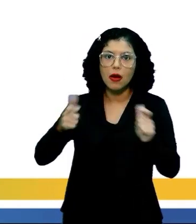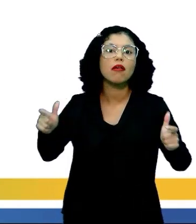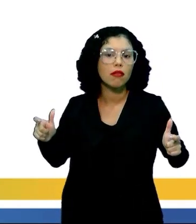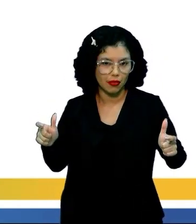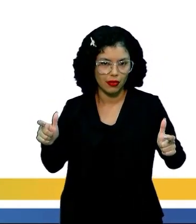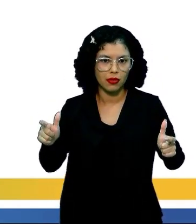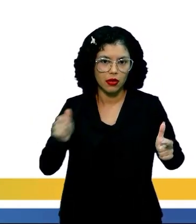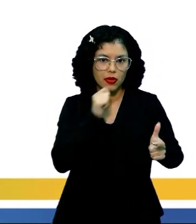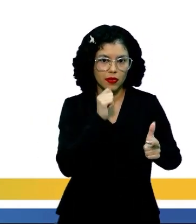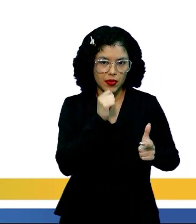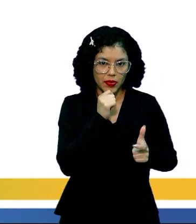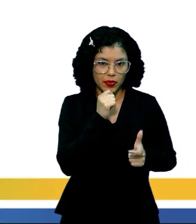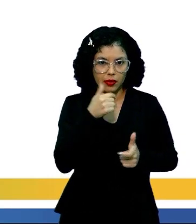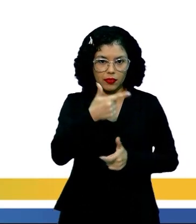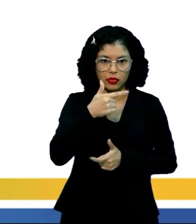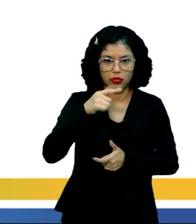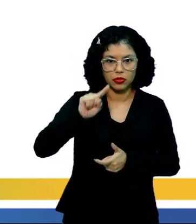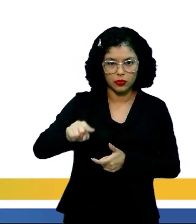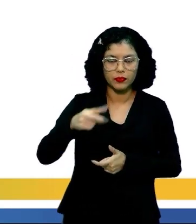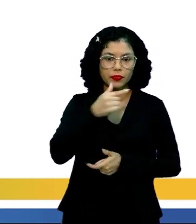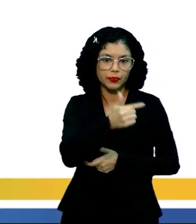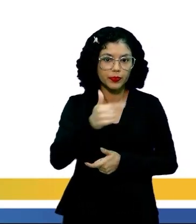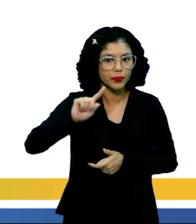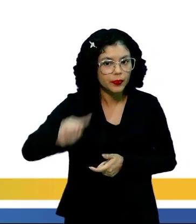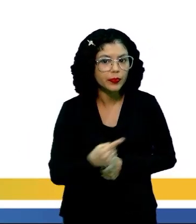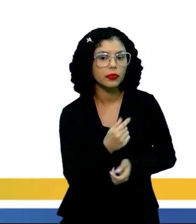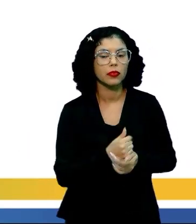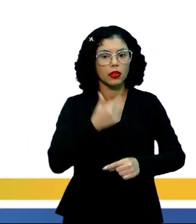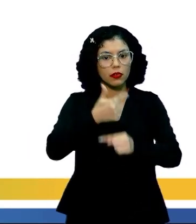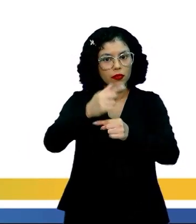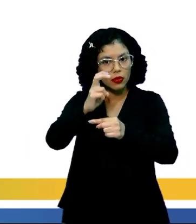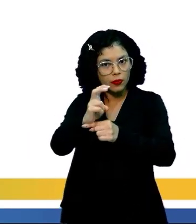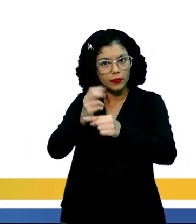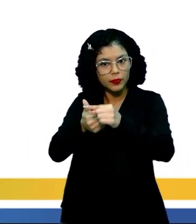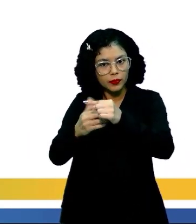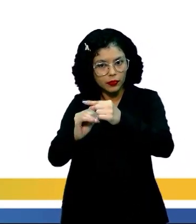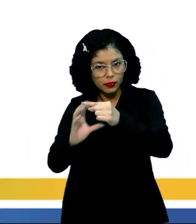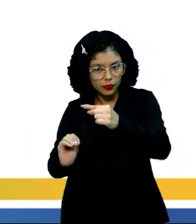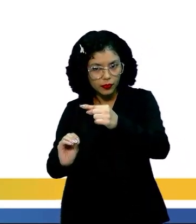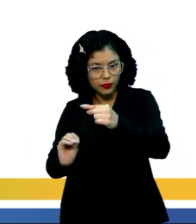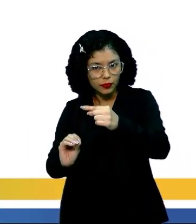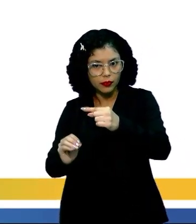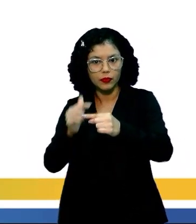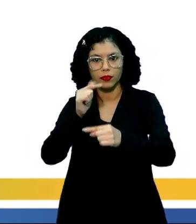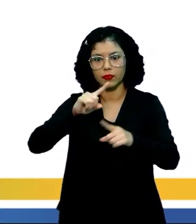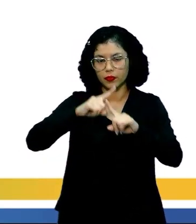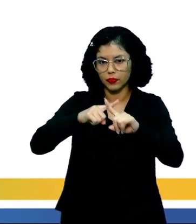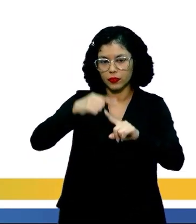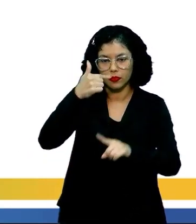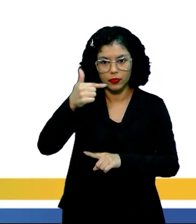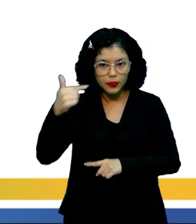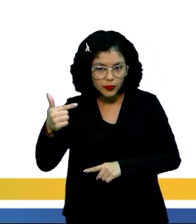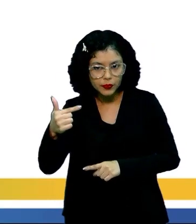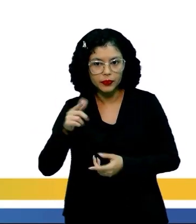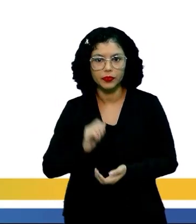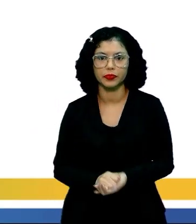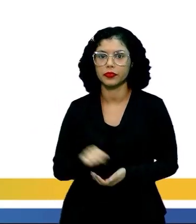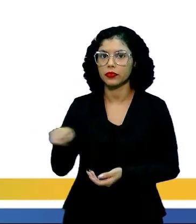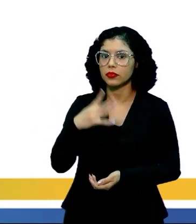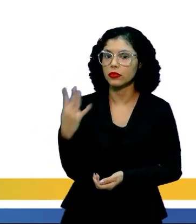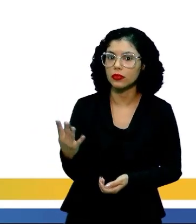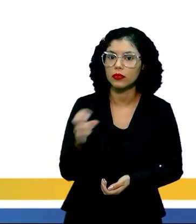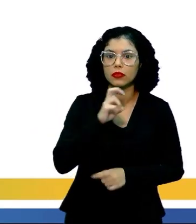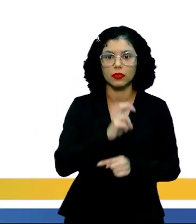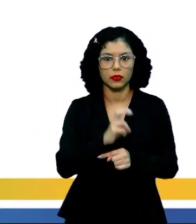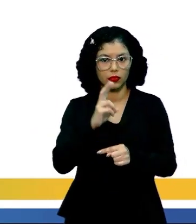aconteceu. 25% de 22.000 é 25 sobre 100 vezes 22. O que vai me